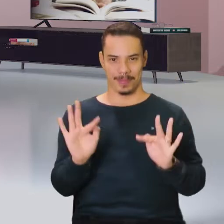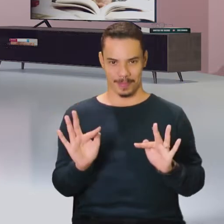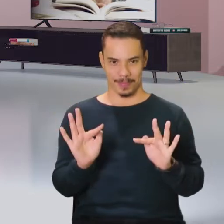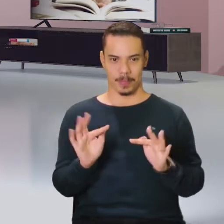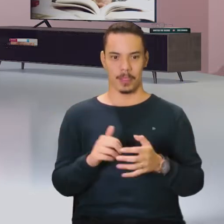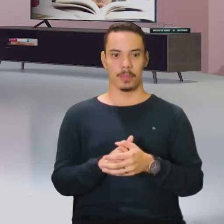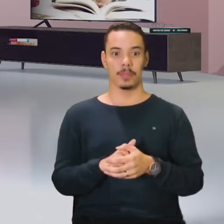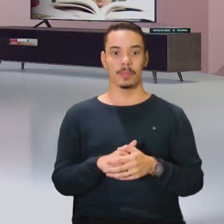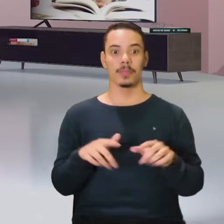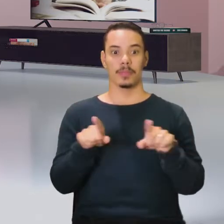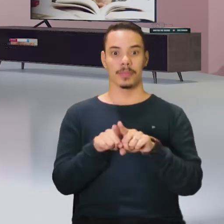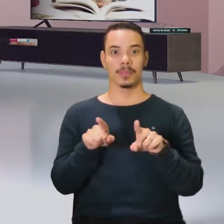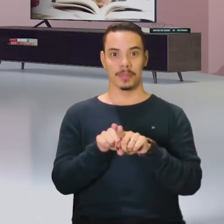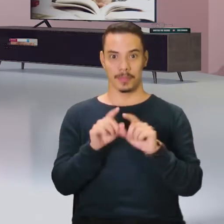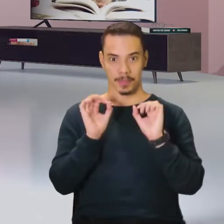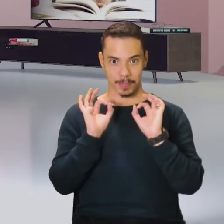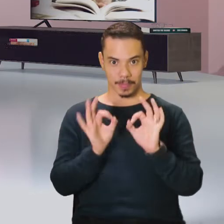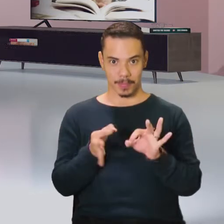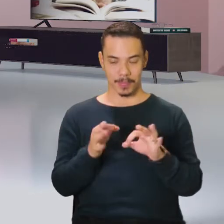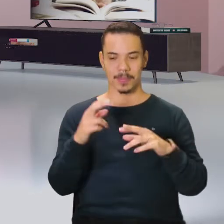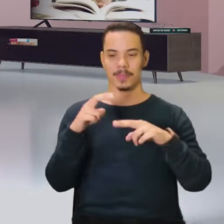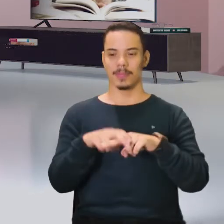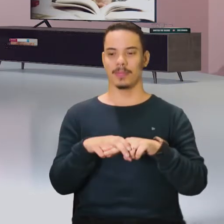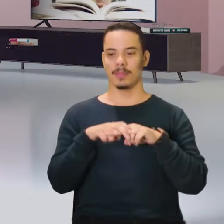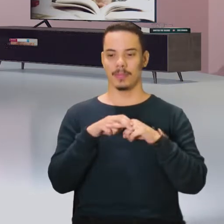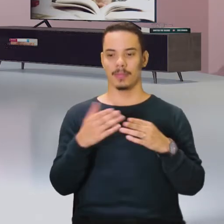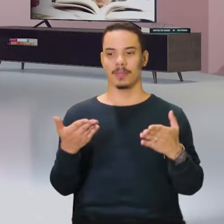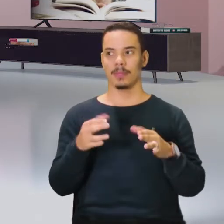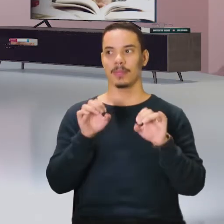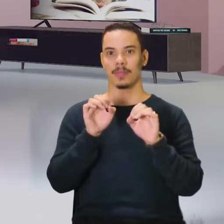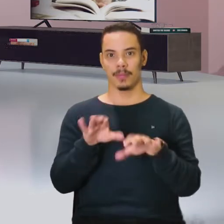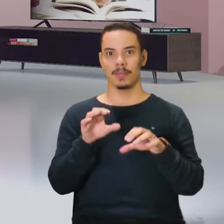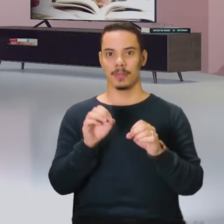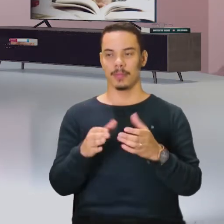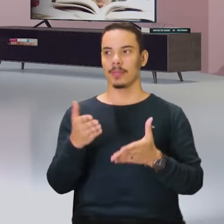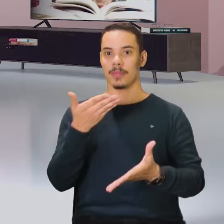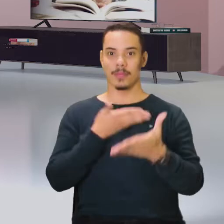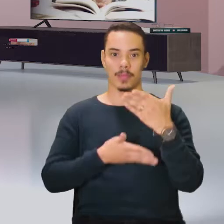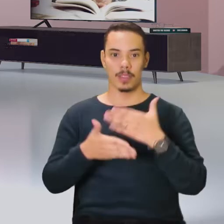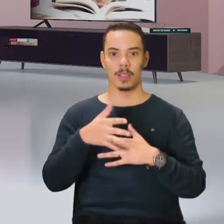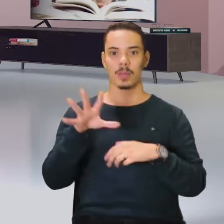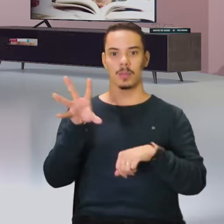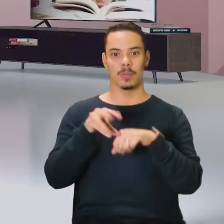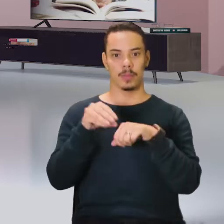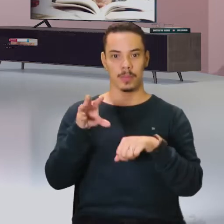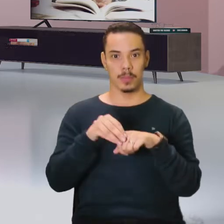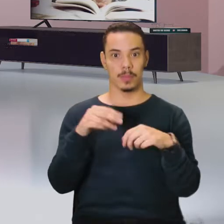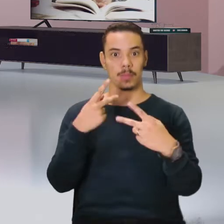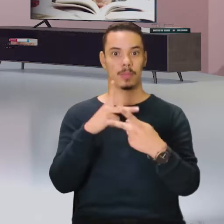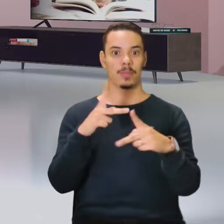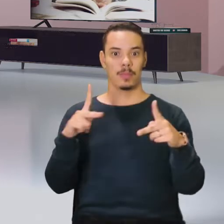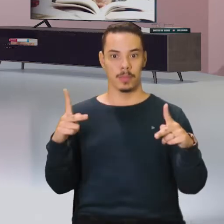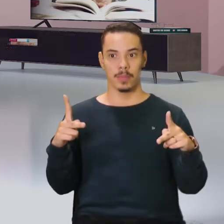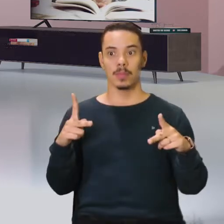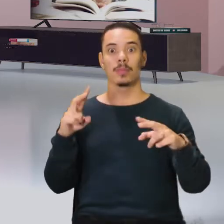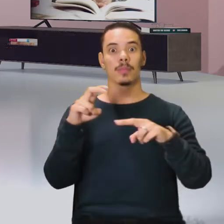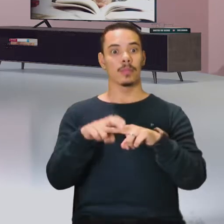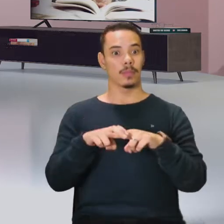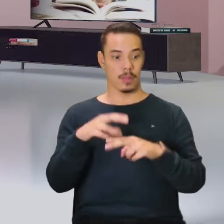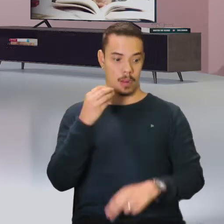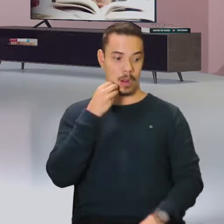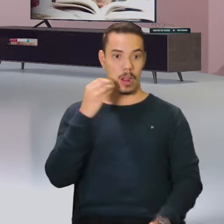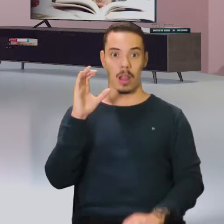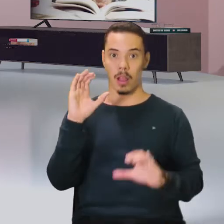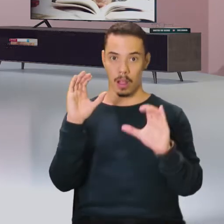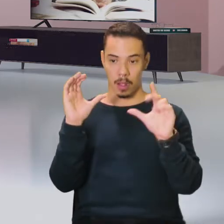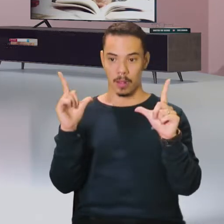Beleza. e divertimento. Também, né? Então vamos aí ensinando, vamos mediar o conhecimento para você. E você, claro,